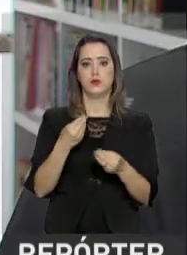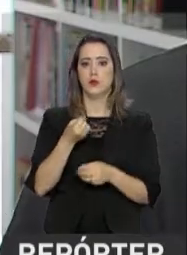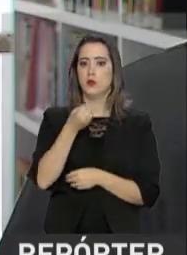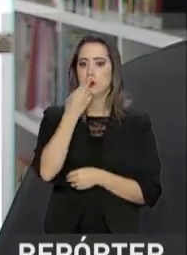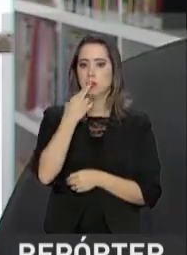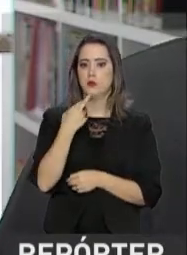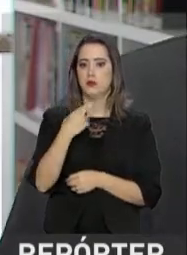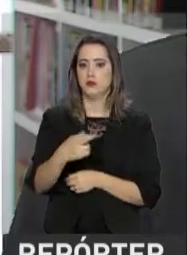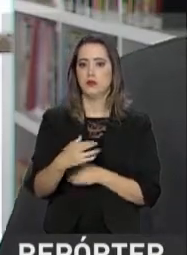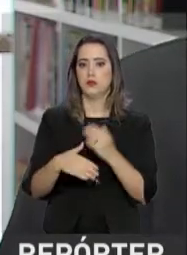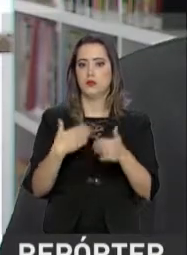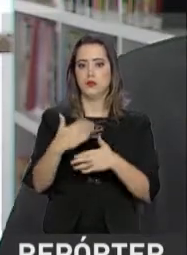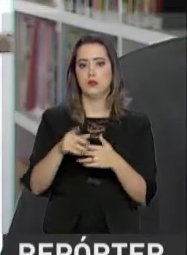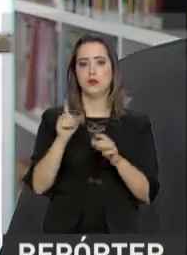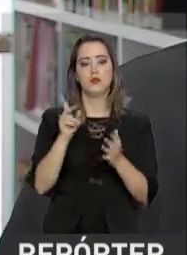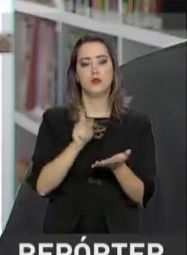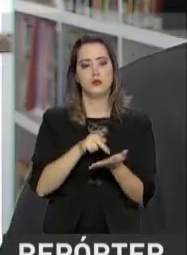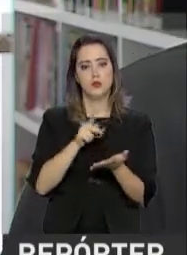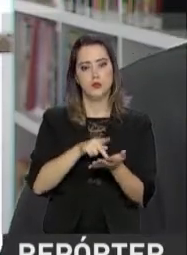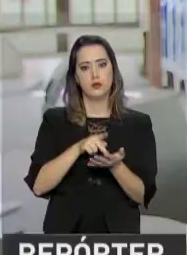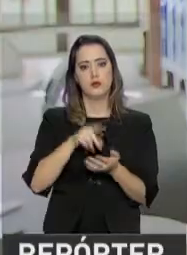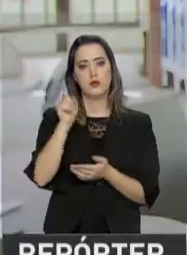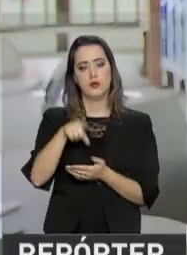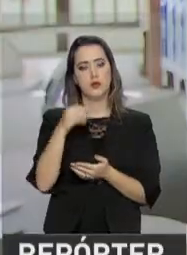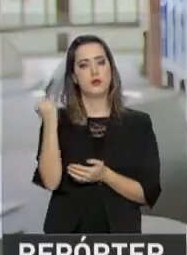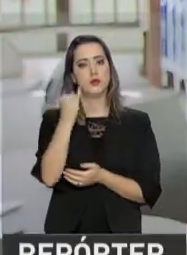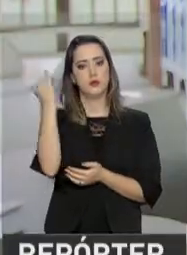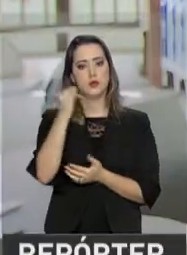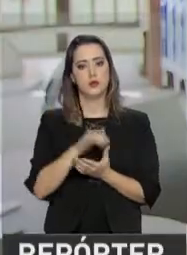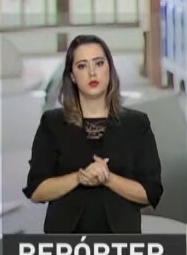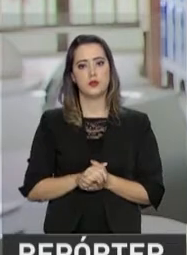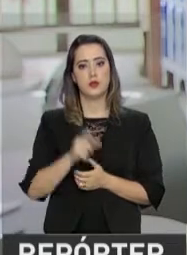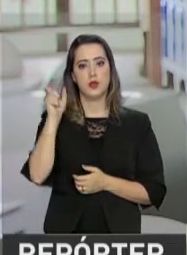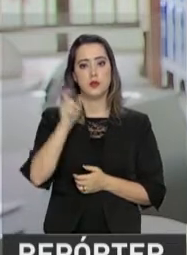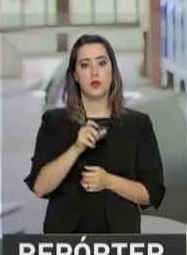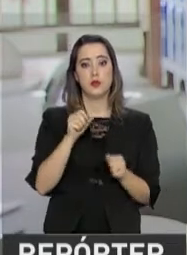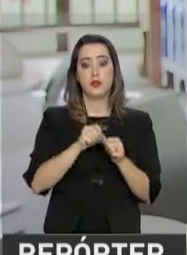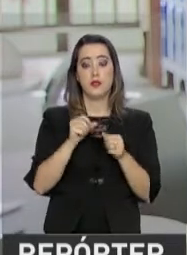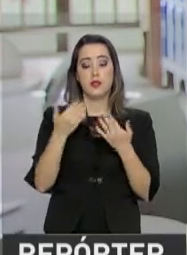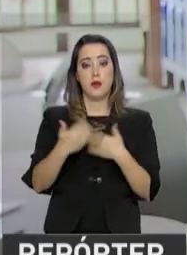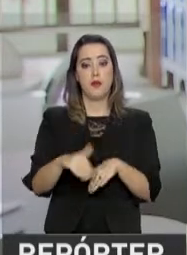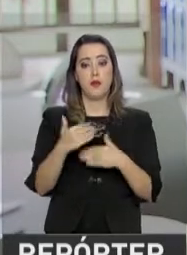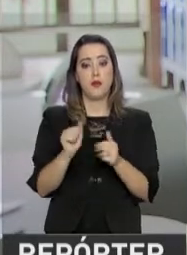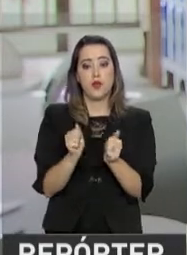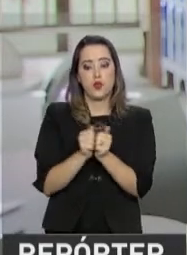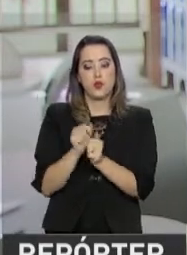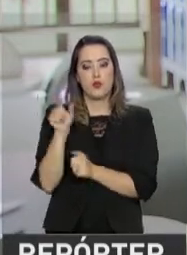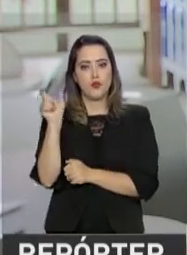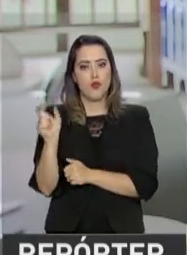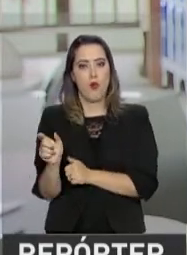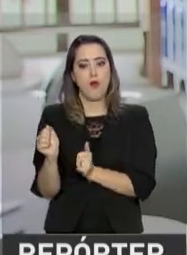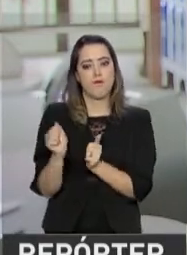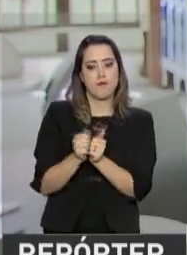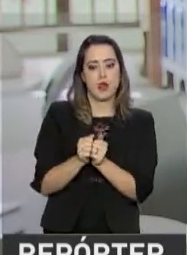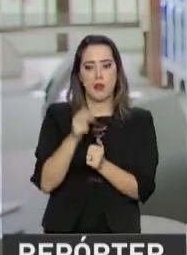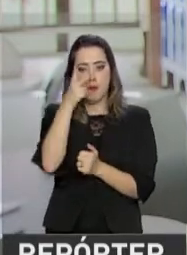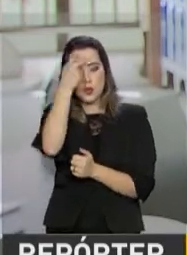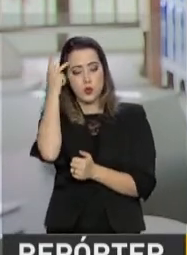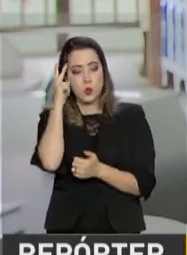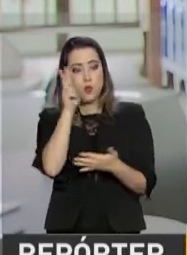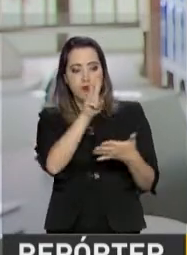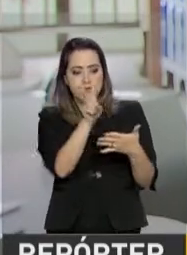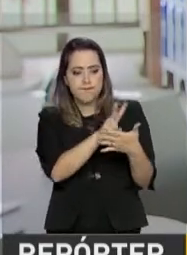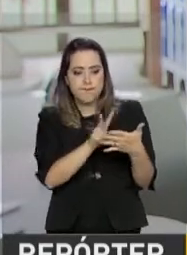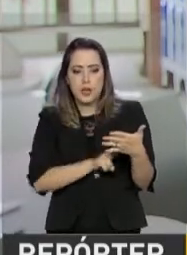bom realmente está sendo muito útil a pessoa que faz a prova com felipe que tem essa condição de ser o goleador nené